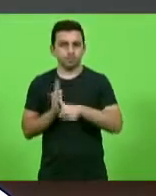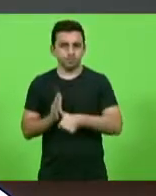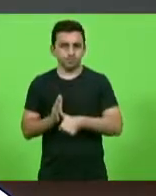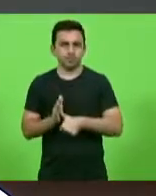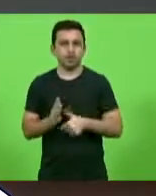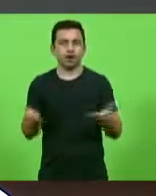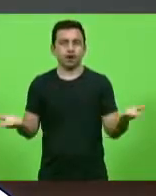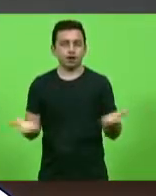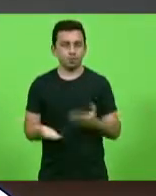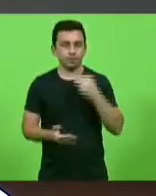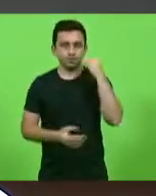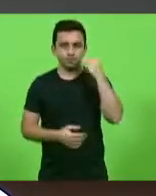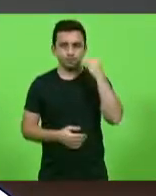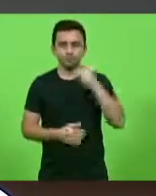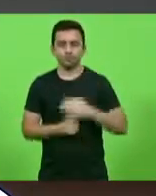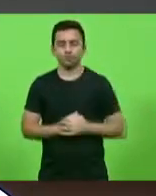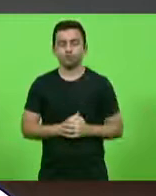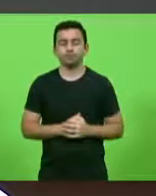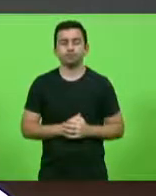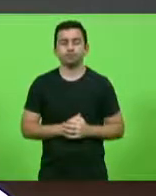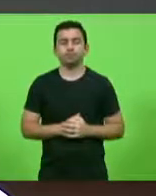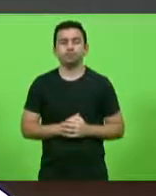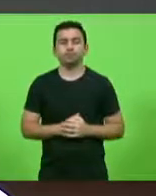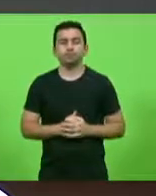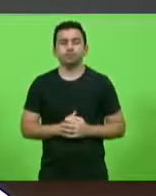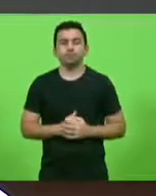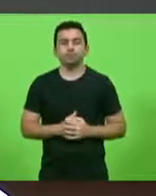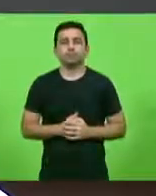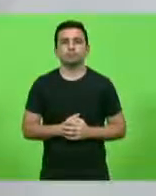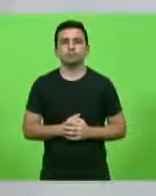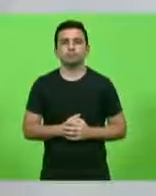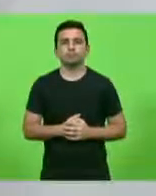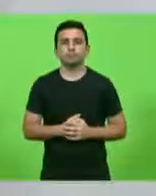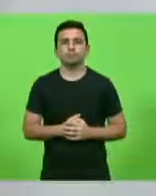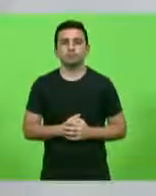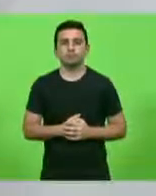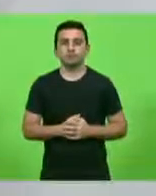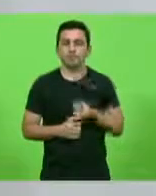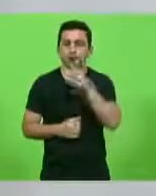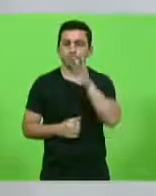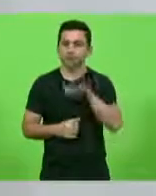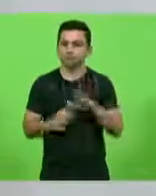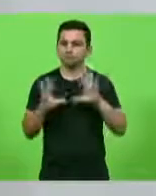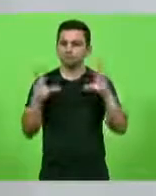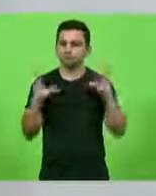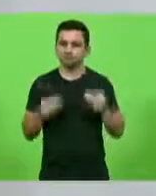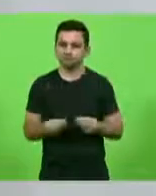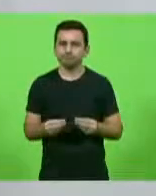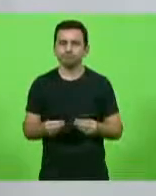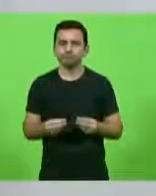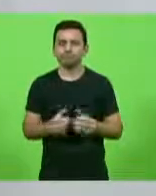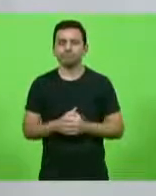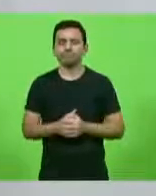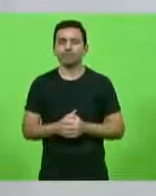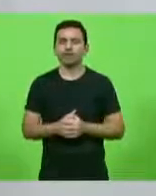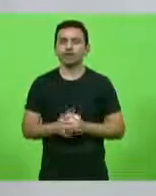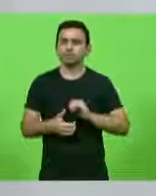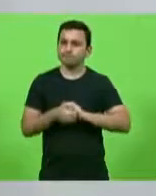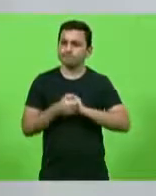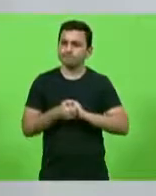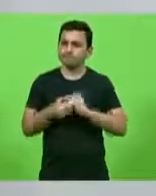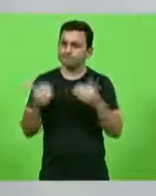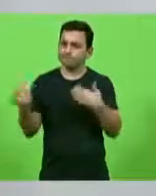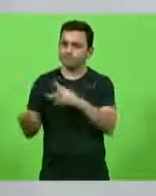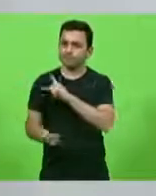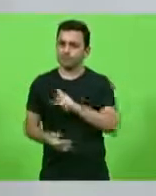Com o deputado Márcio Machado, com a palavra por até 10 minutos. Boa tarde a todos e a todas. Cumprimento o